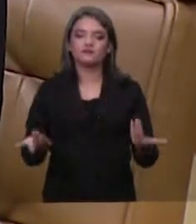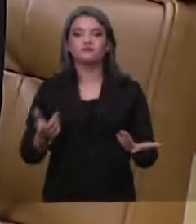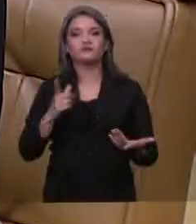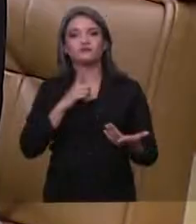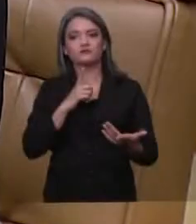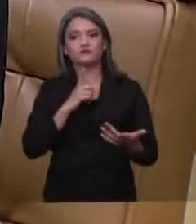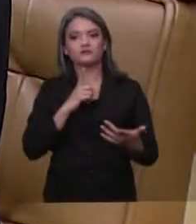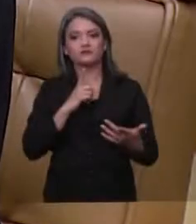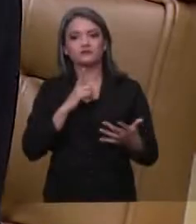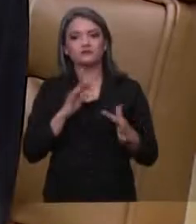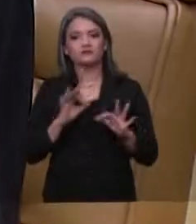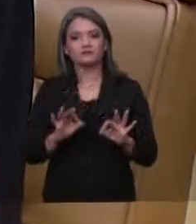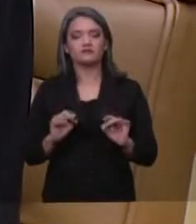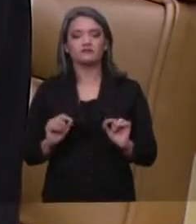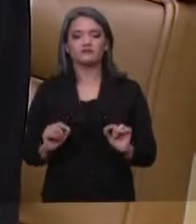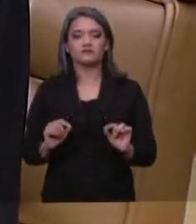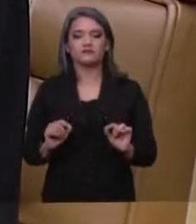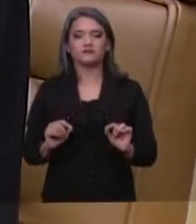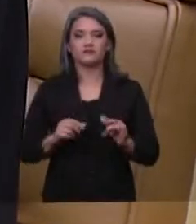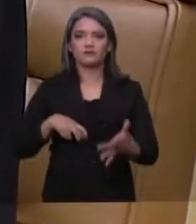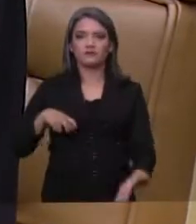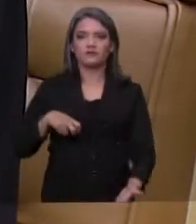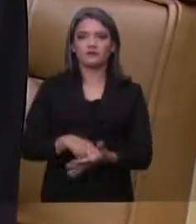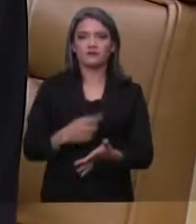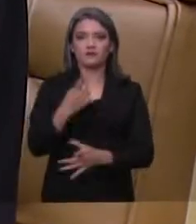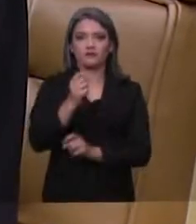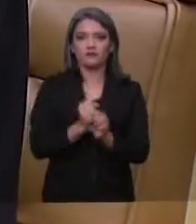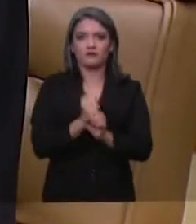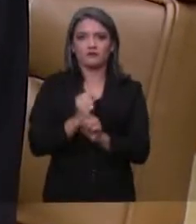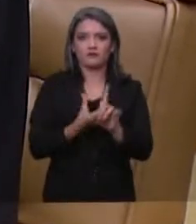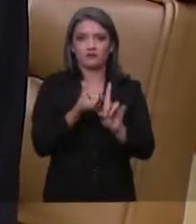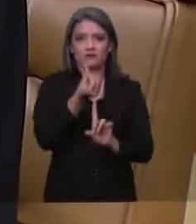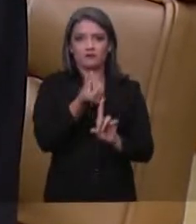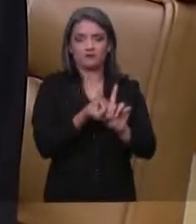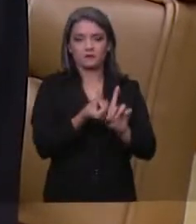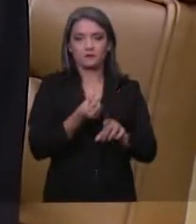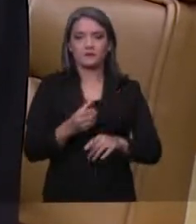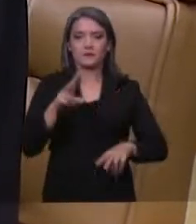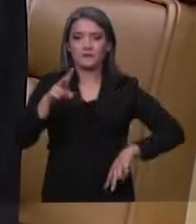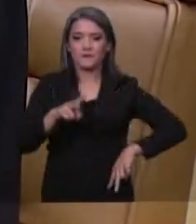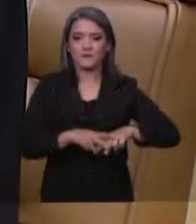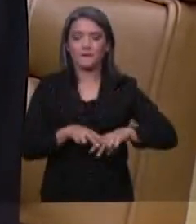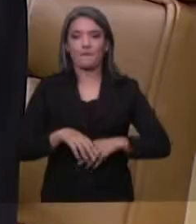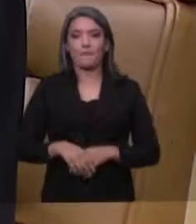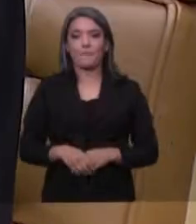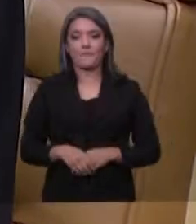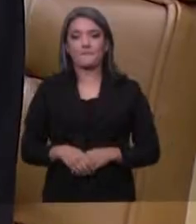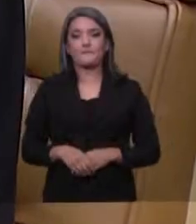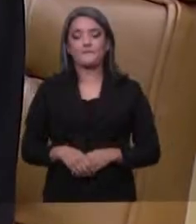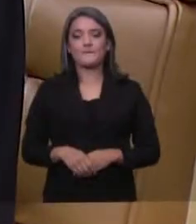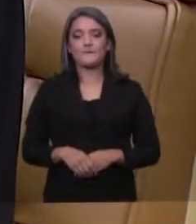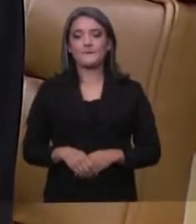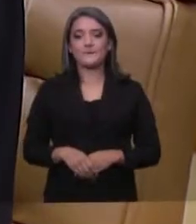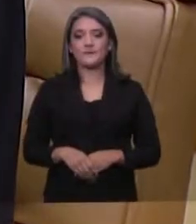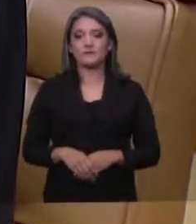portanto, nesse contexto, a fixação da pena de 1 ano e 6 meses de reclusão. Na segunda fase,